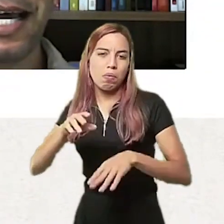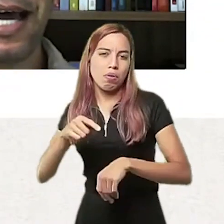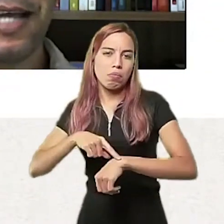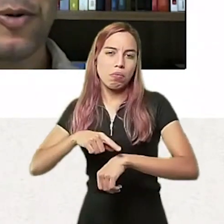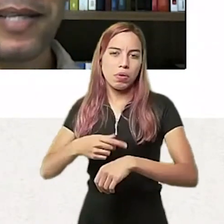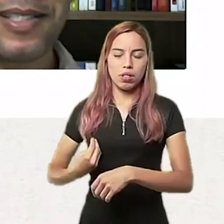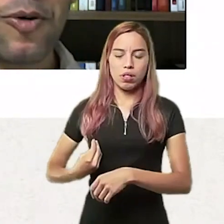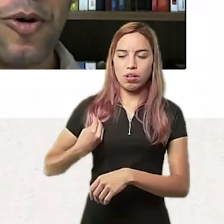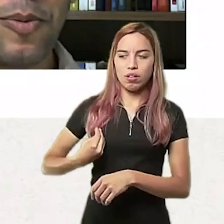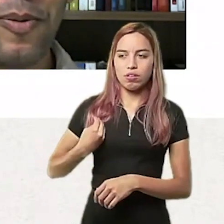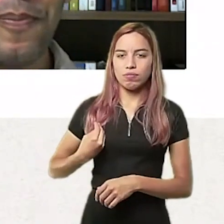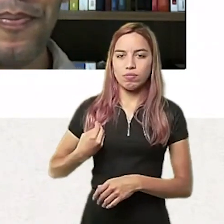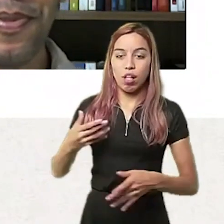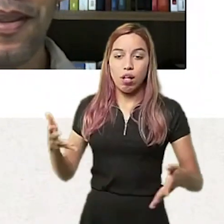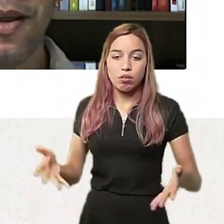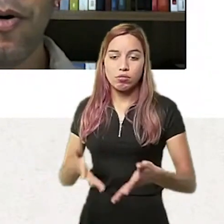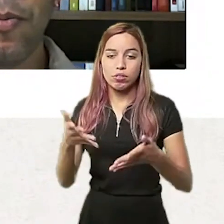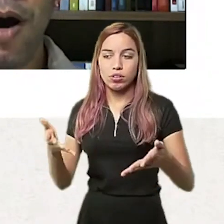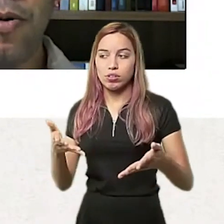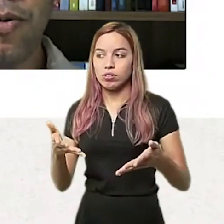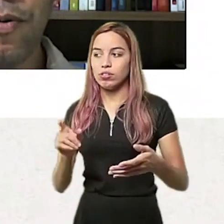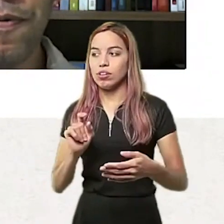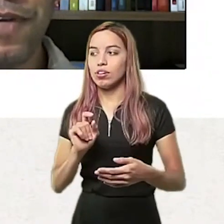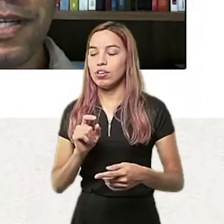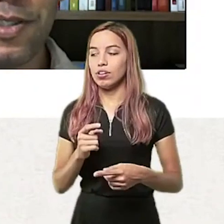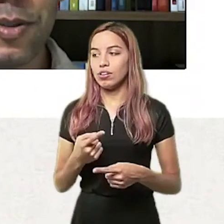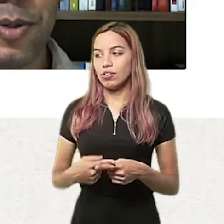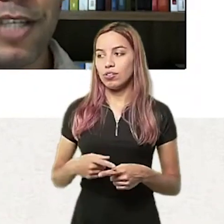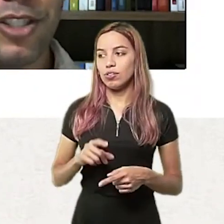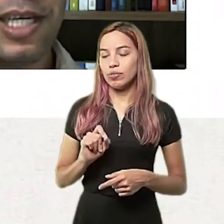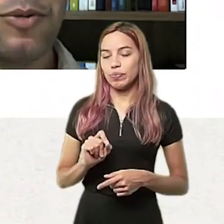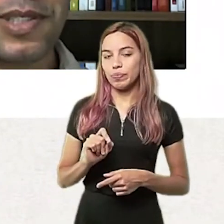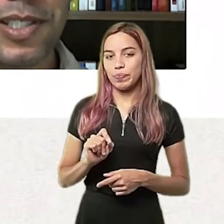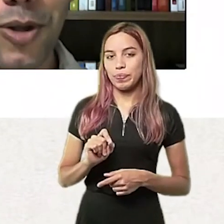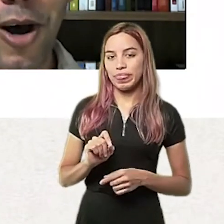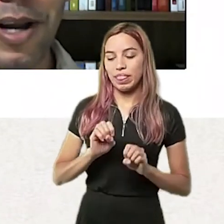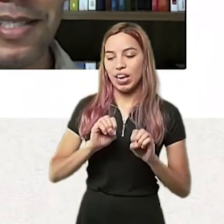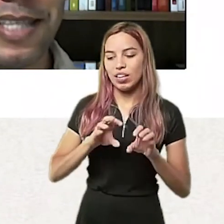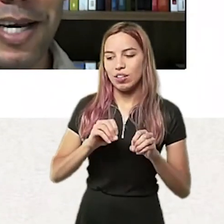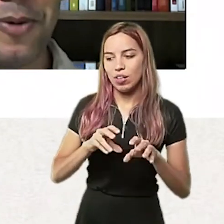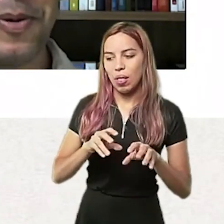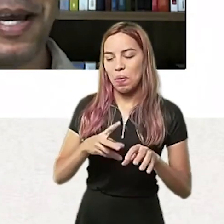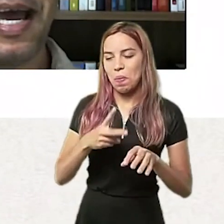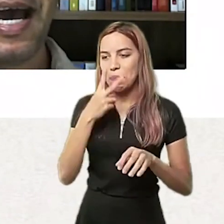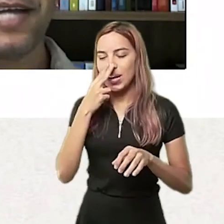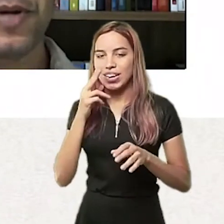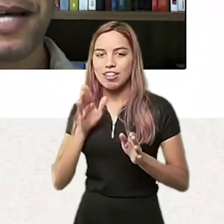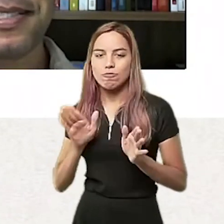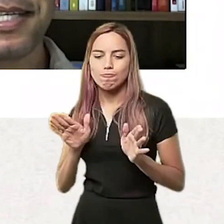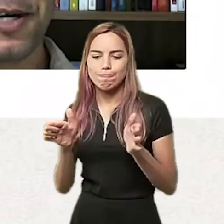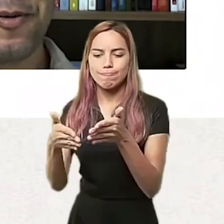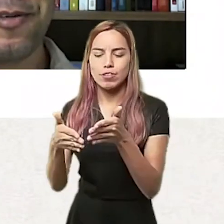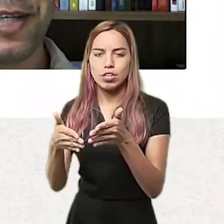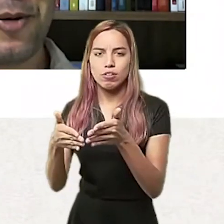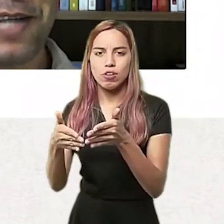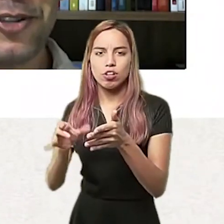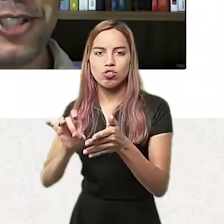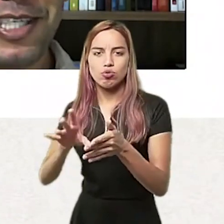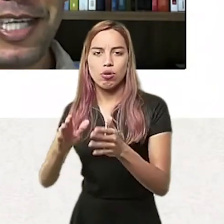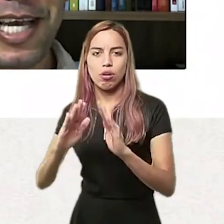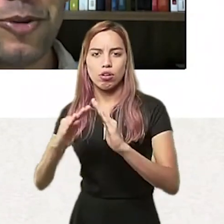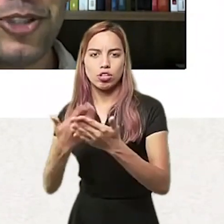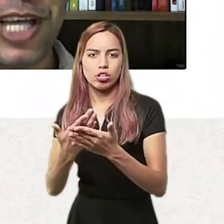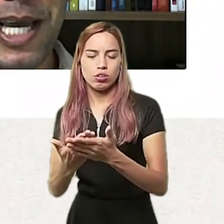Josane, a educação como algo fixo, restrito às escolas. Não. A educação vem